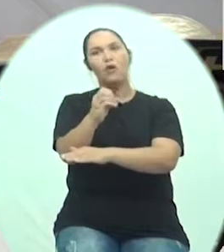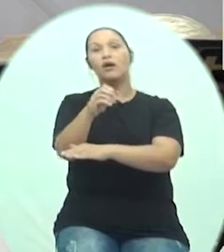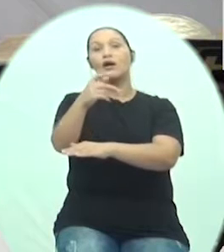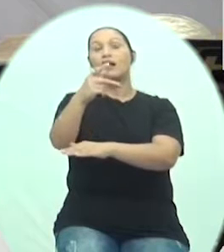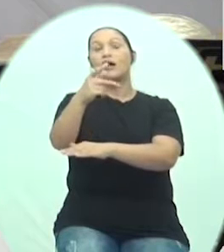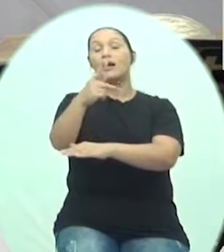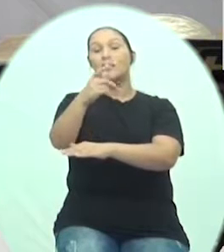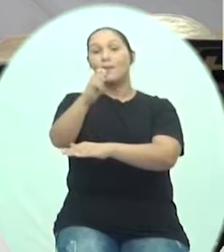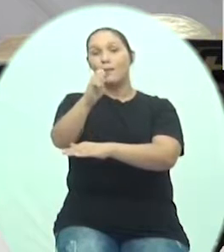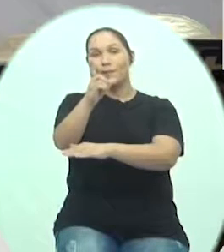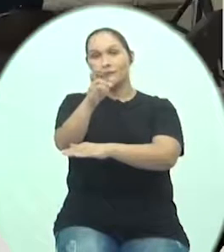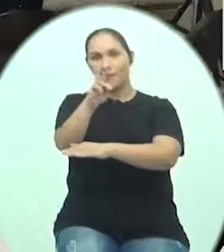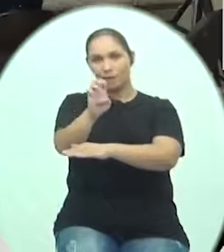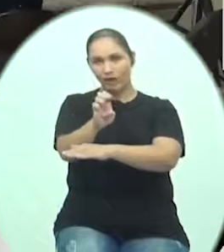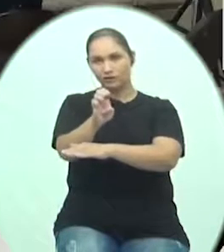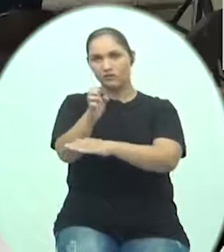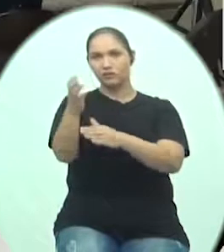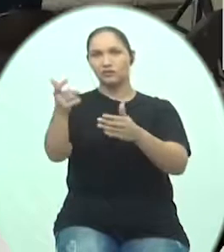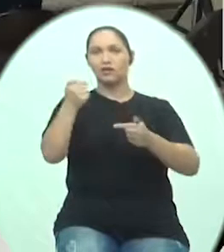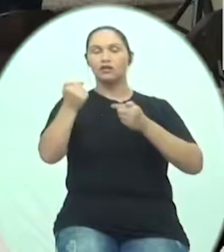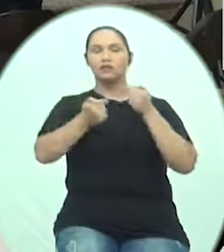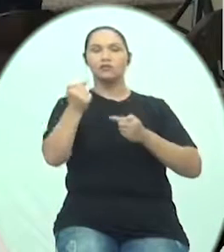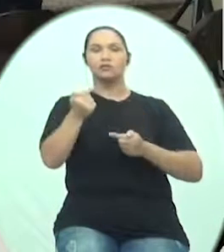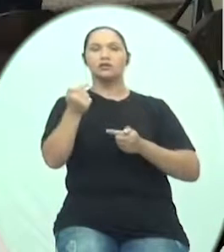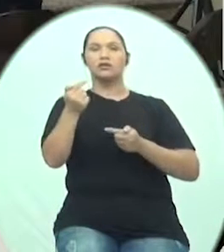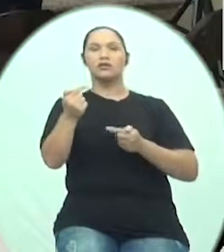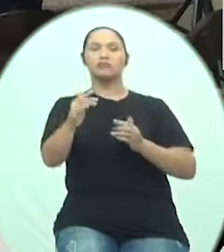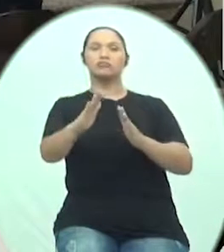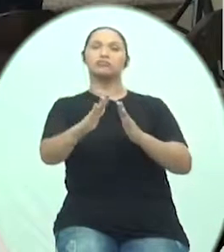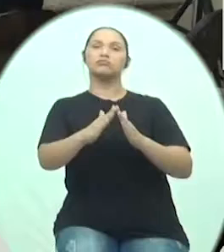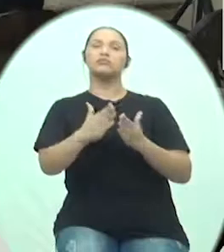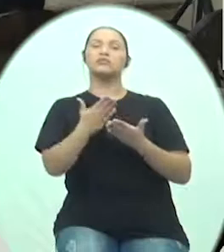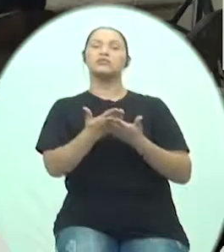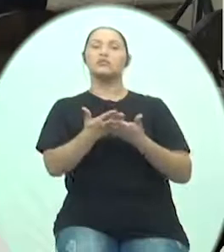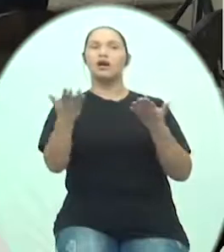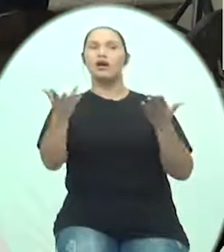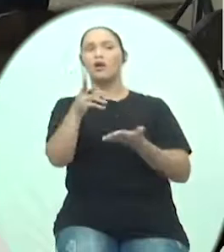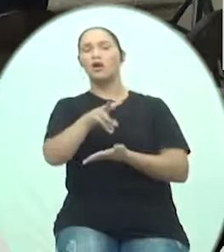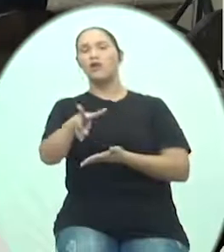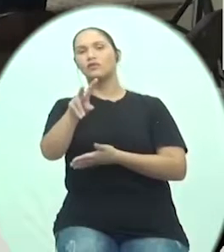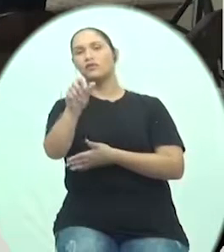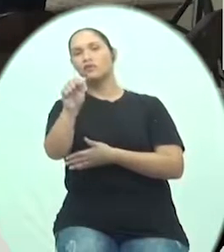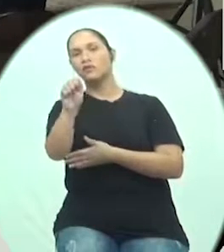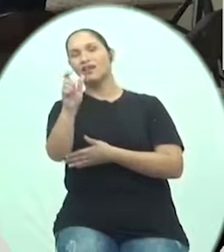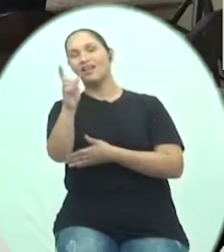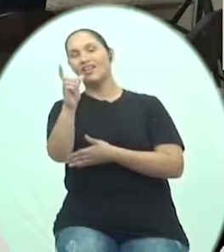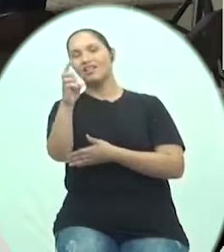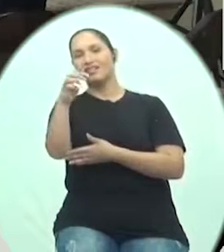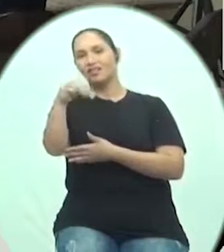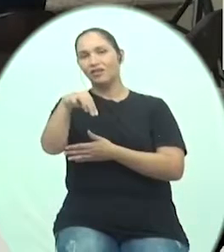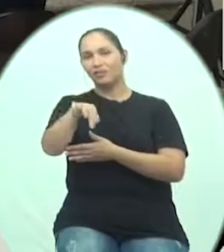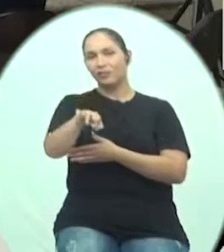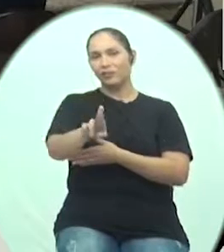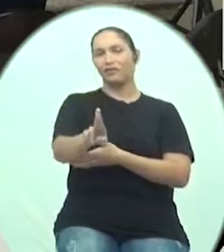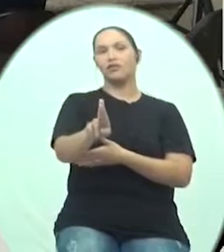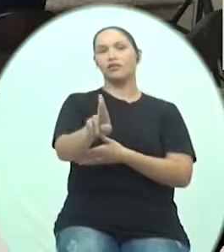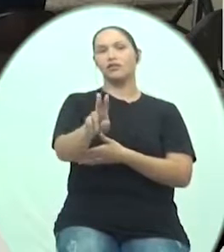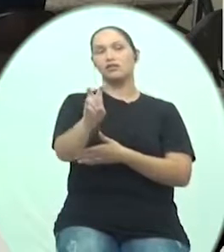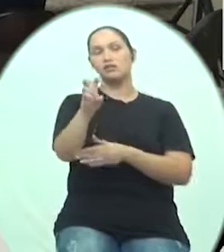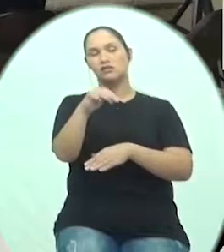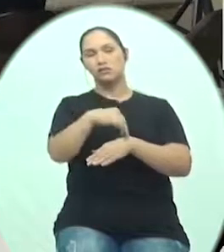Centro o requerimento está em discussão com a palavra o vereador Ademir Honorato vossa excelência dispõe de 5